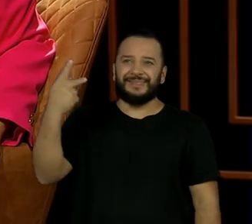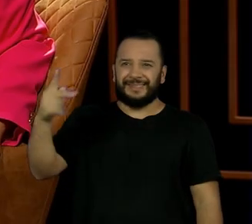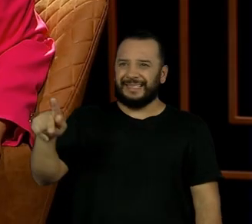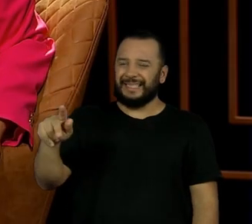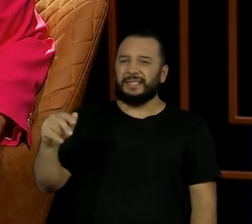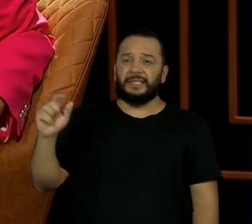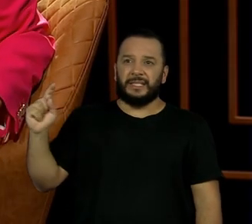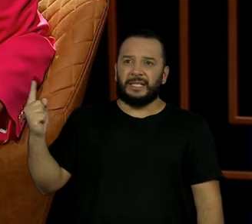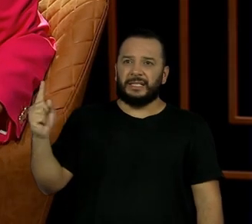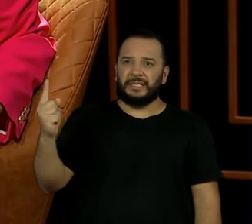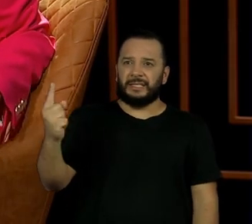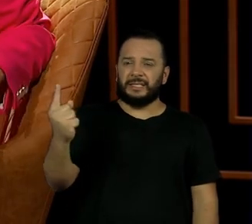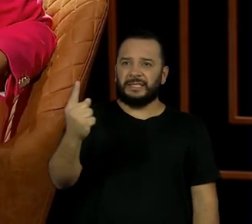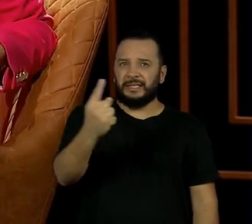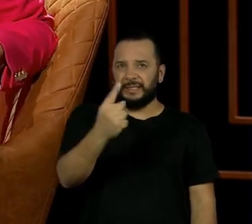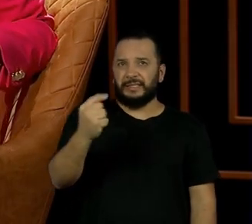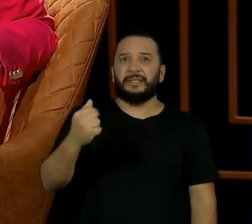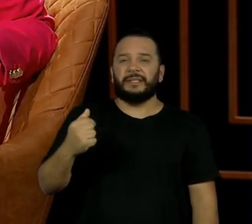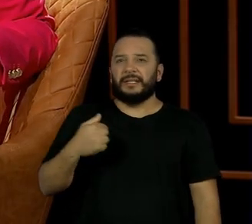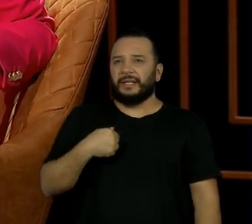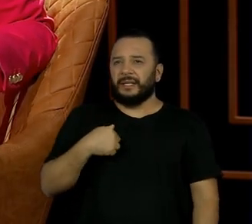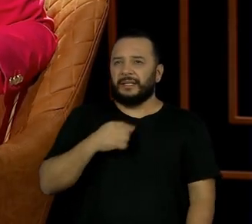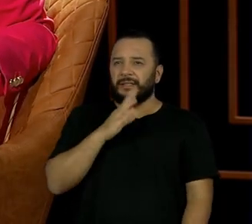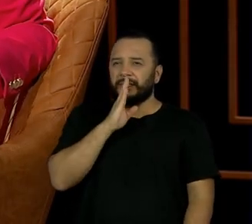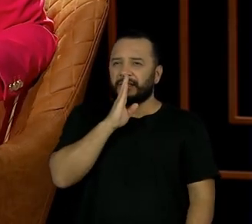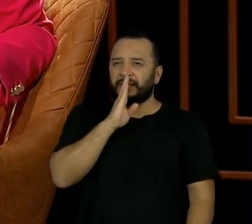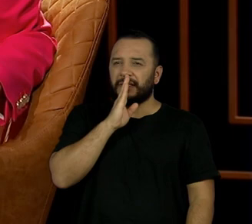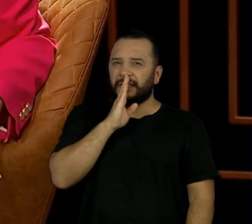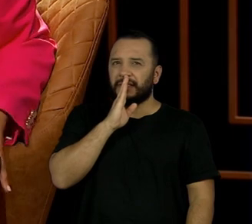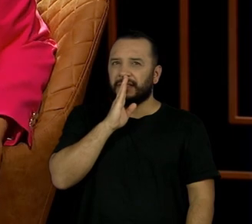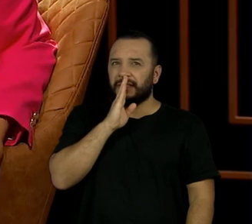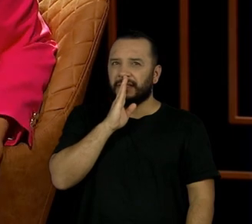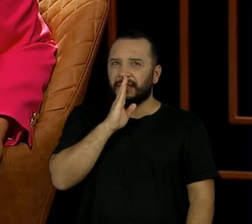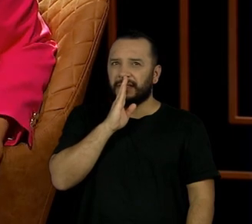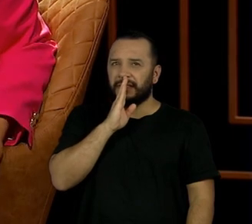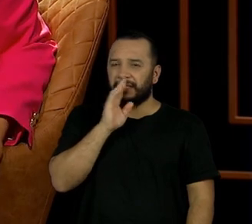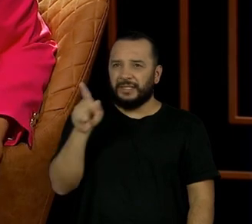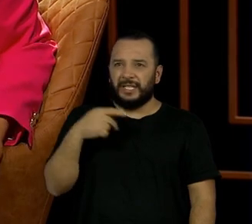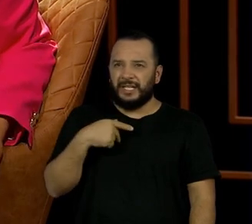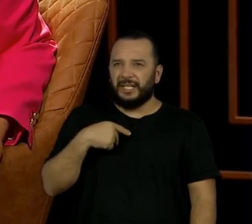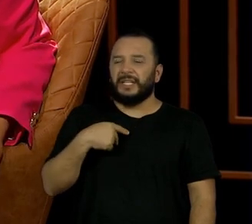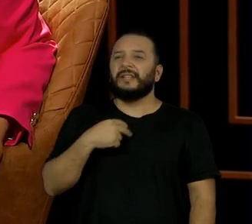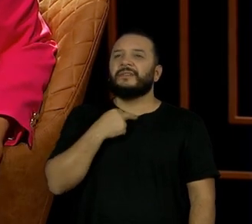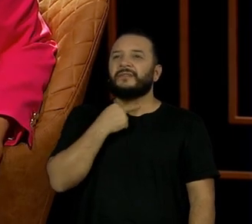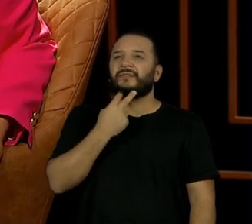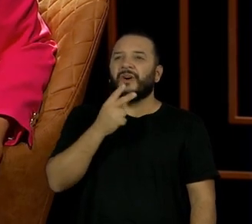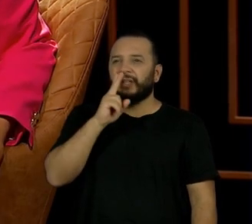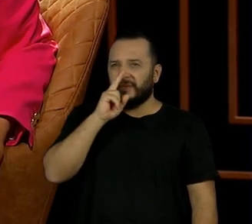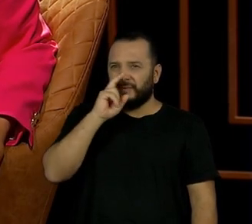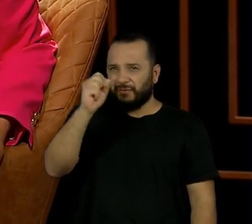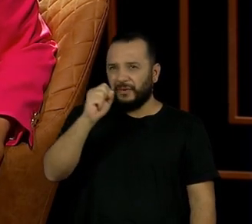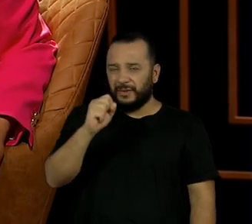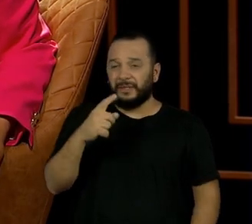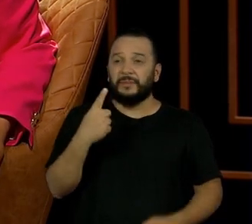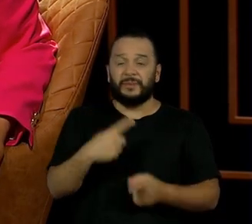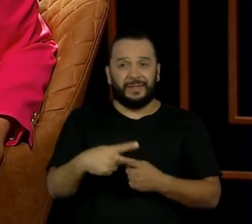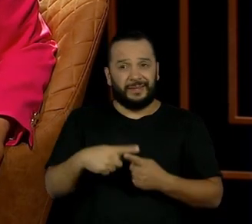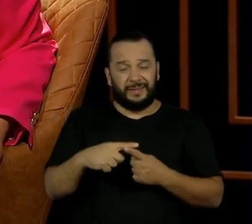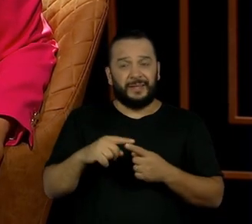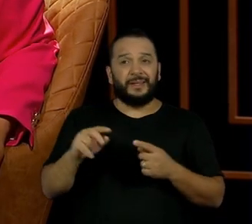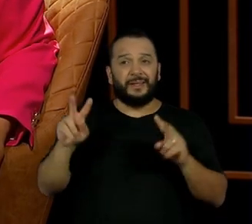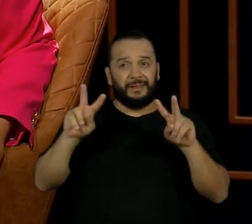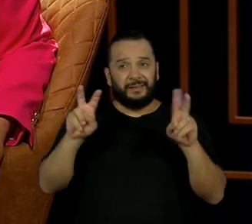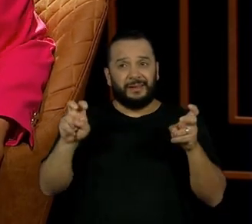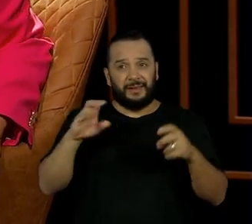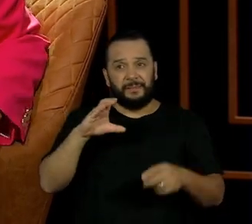entrando no palco e aí vira um silêncio e aquela força porque ela é uma música revolucionária